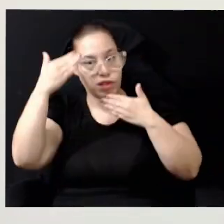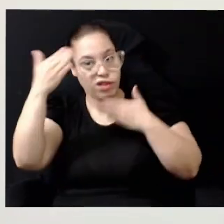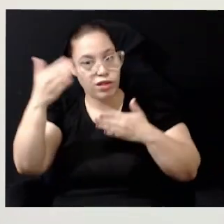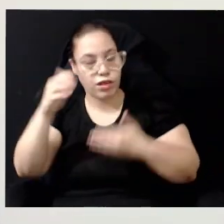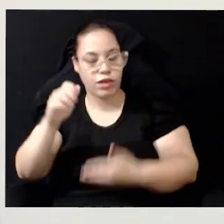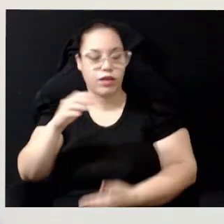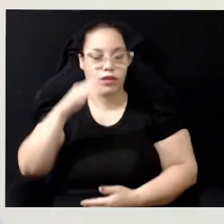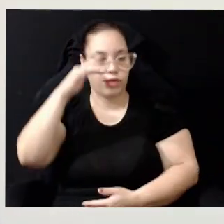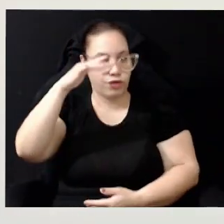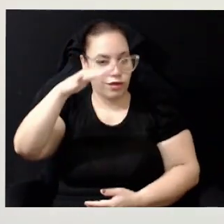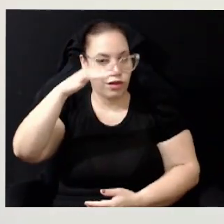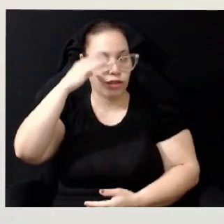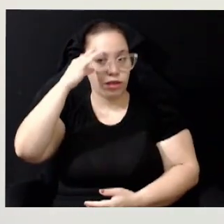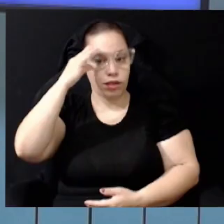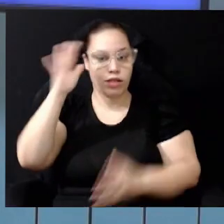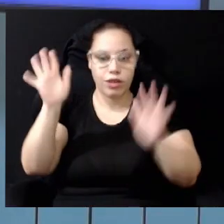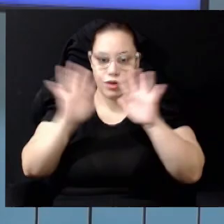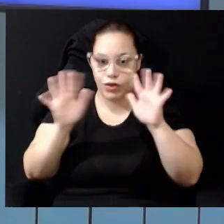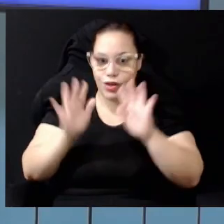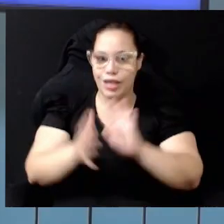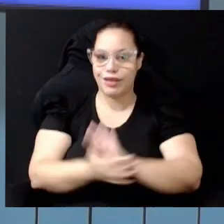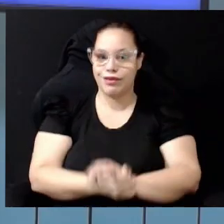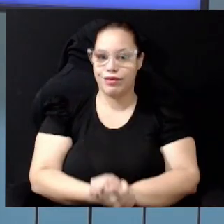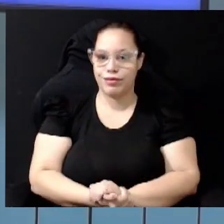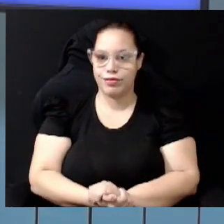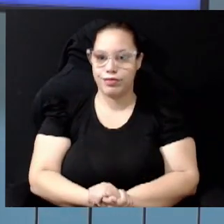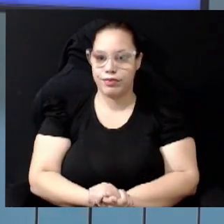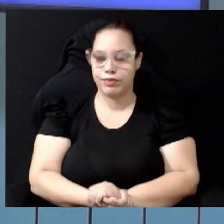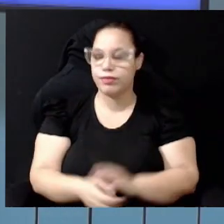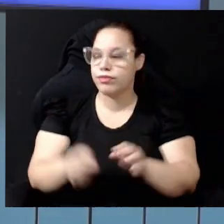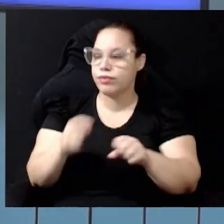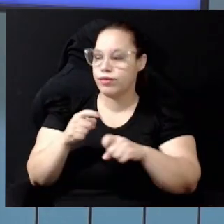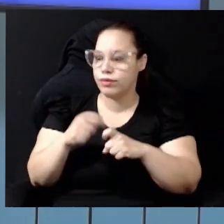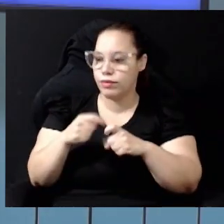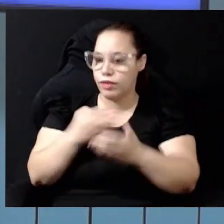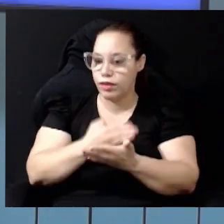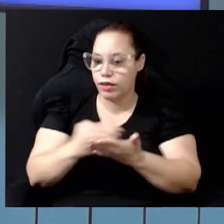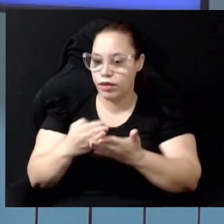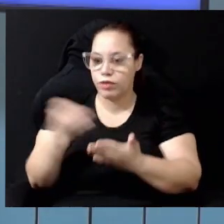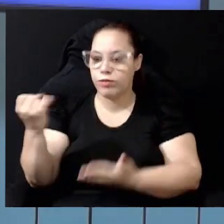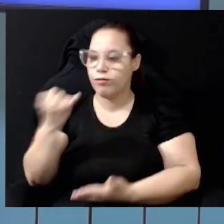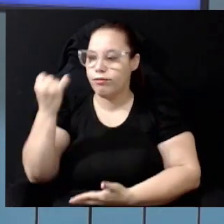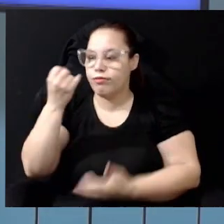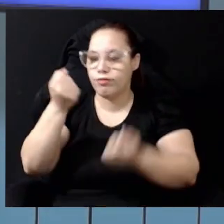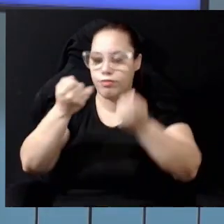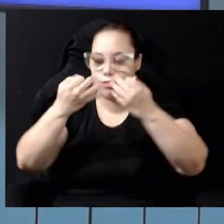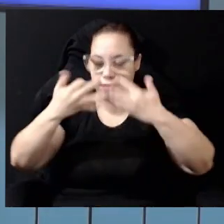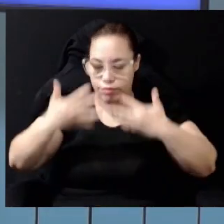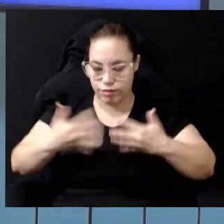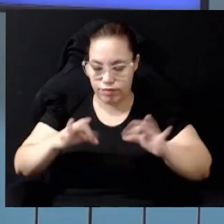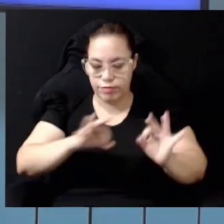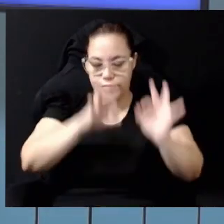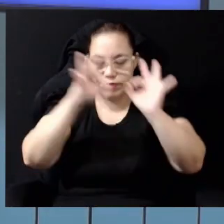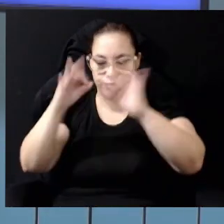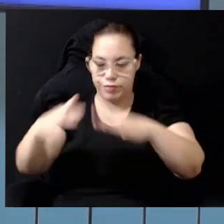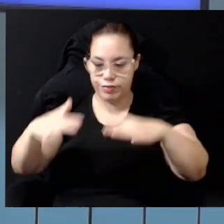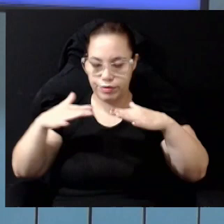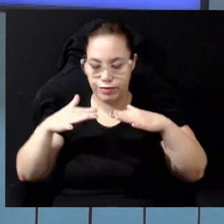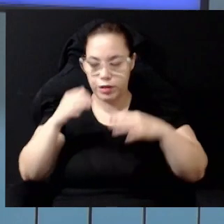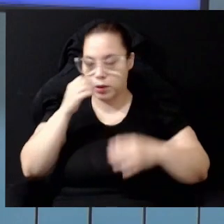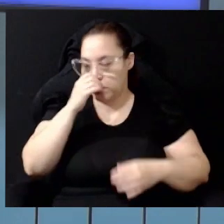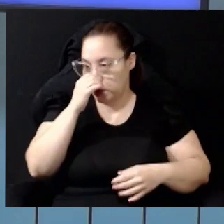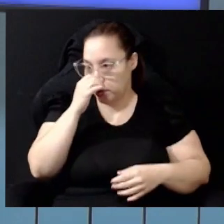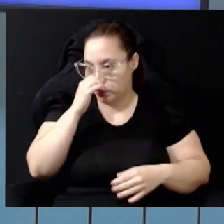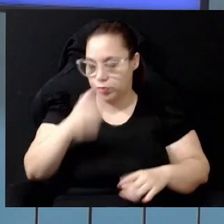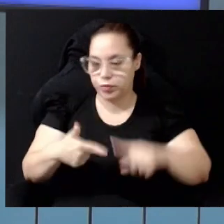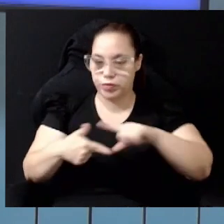e olá a todos. Doutor, para a gente começar, acho importante explicar para quem está acompanhando aqui o nosso quadro o que é